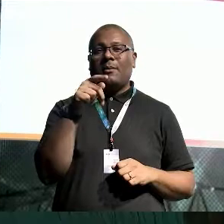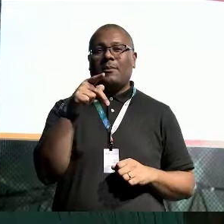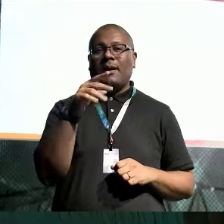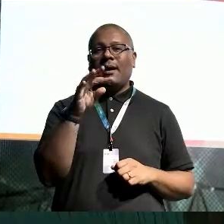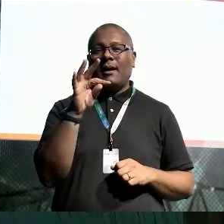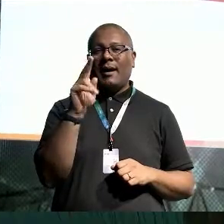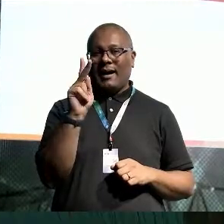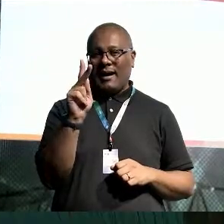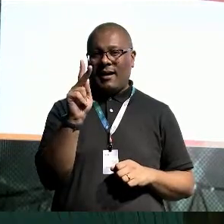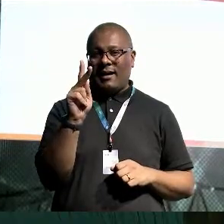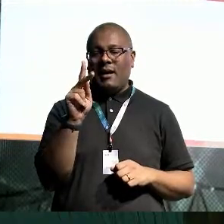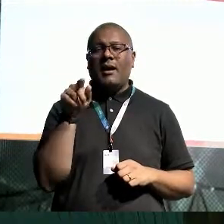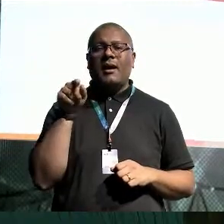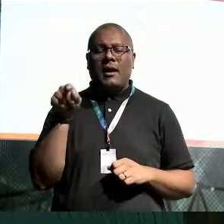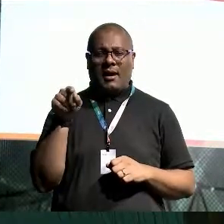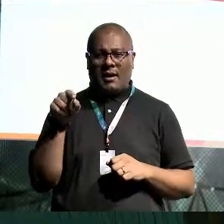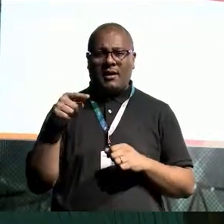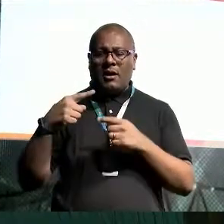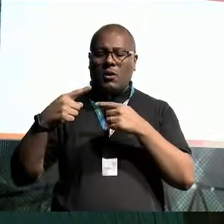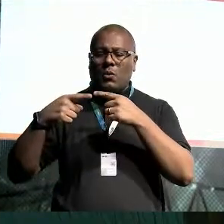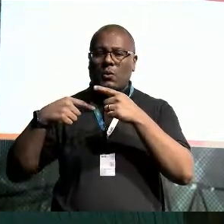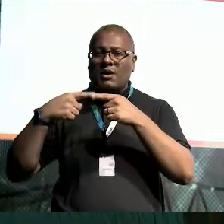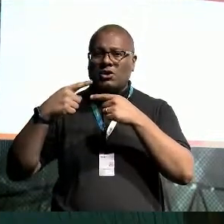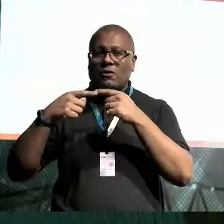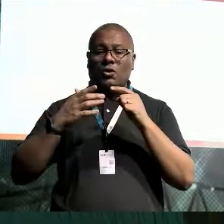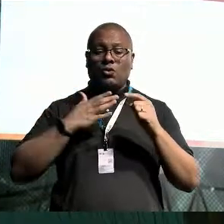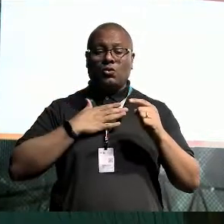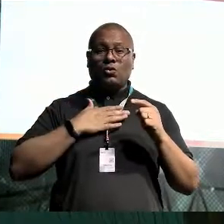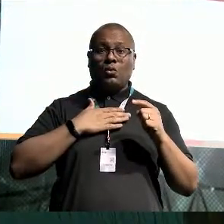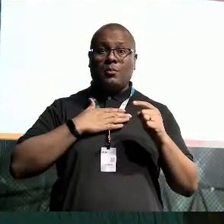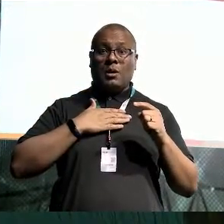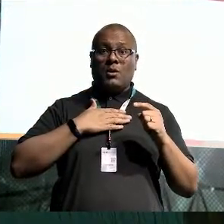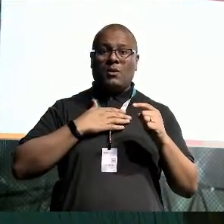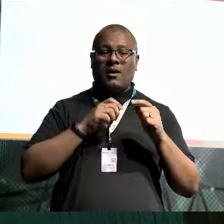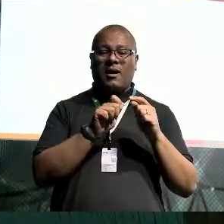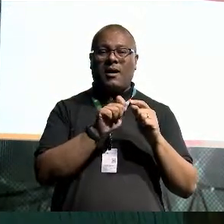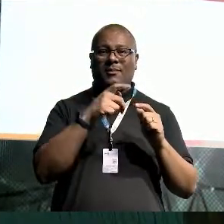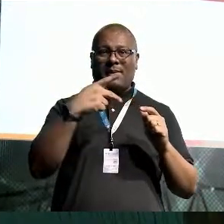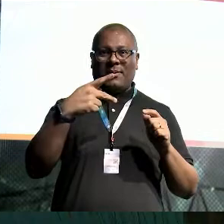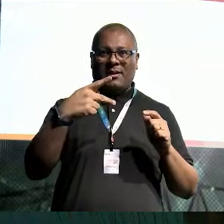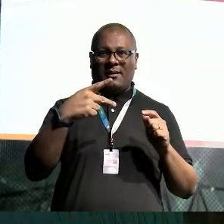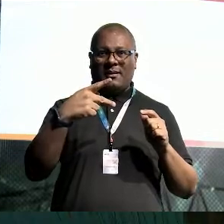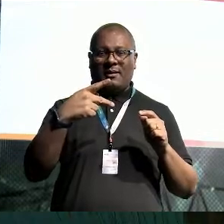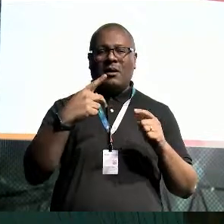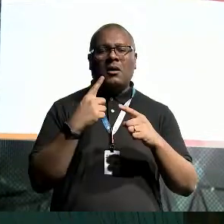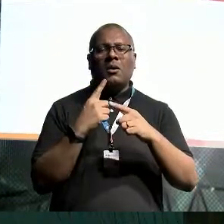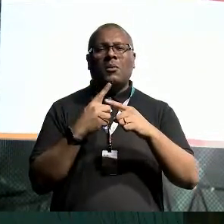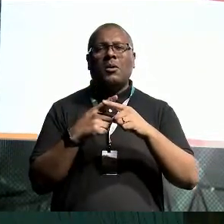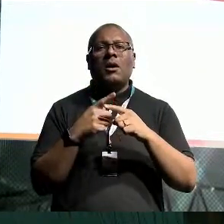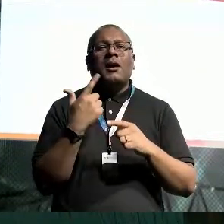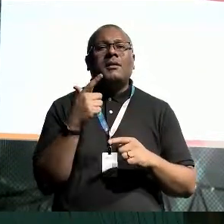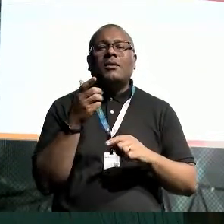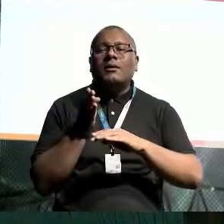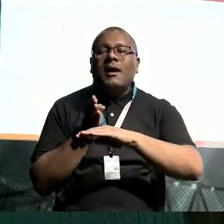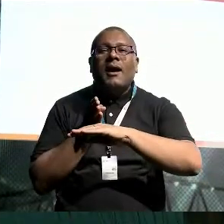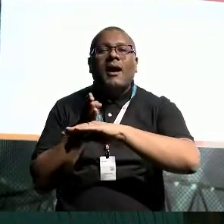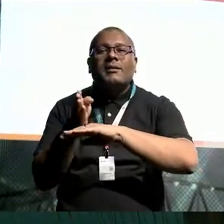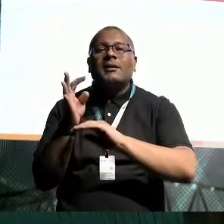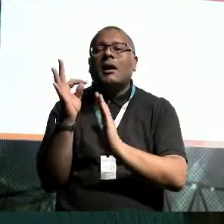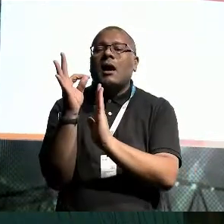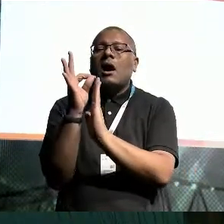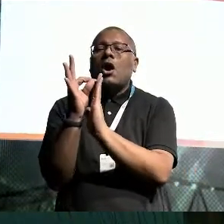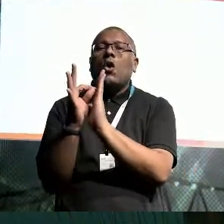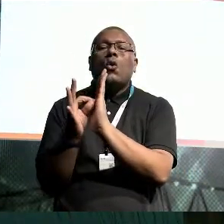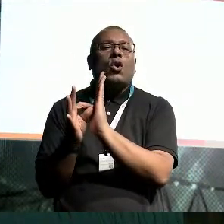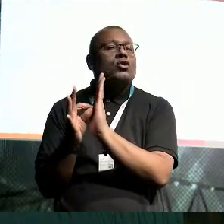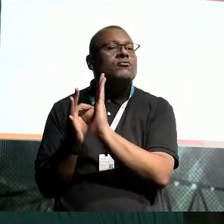executável de como vai ser o meu aplicativo. Porque, de repente, você não tem acesso ao código-fonte.